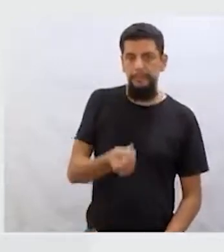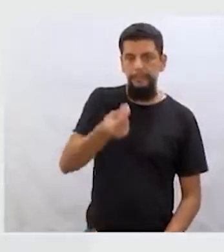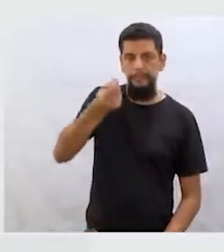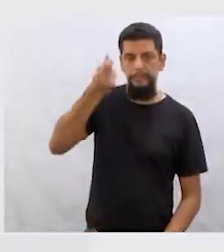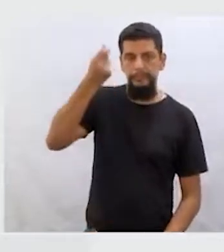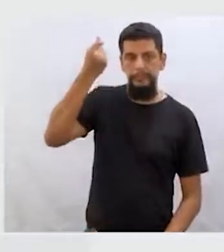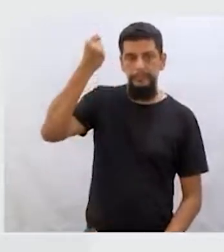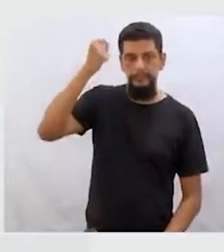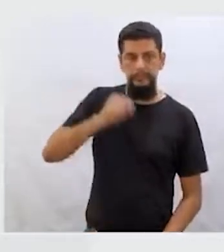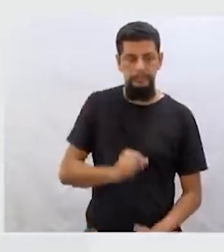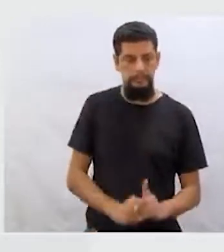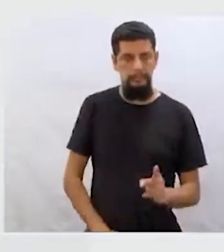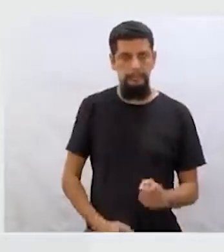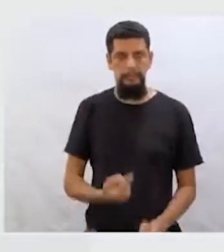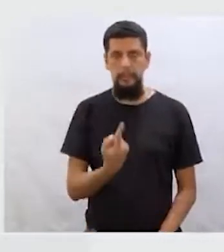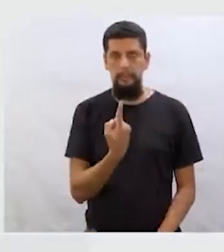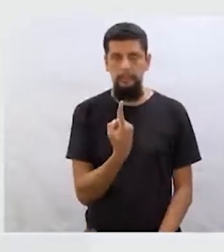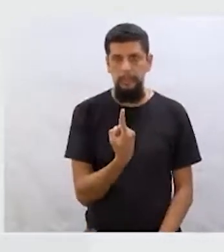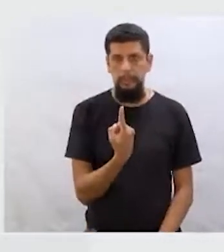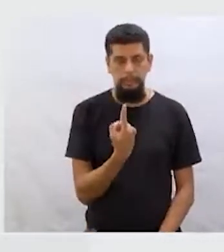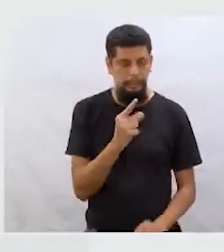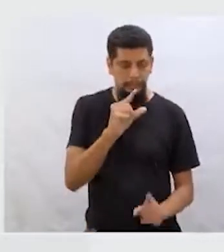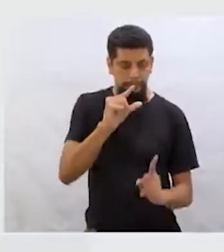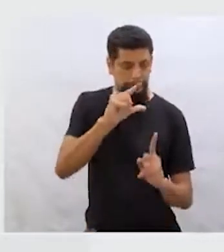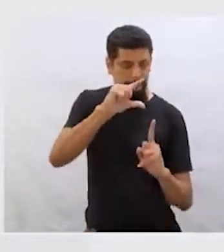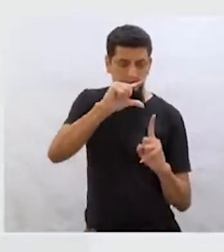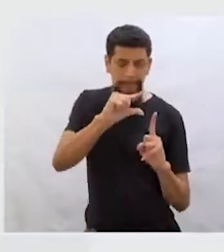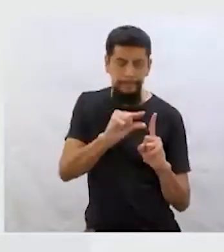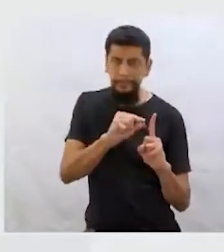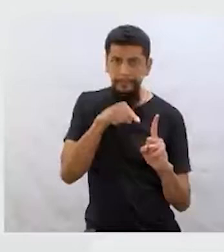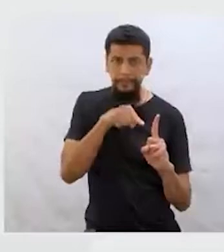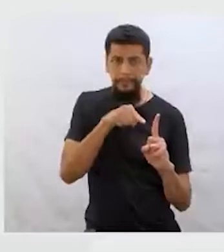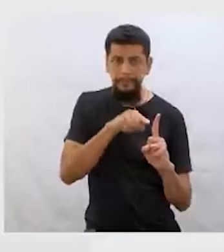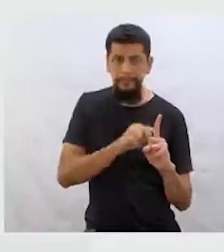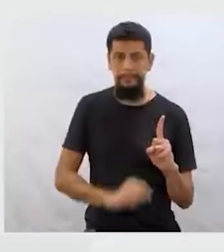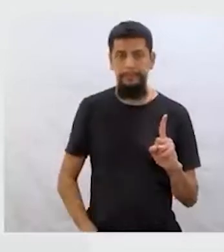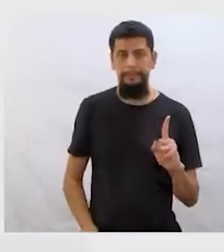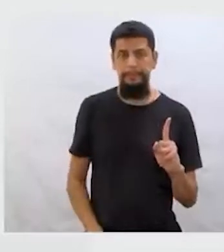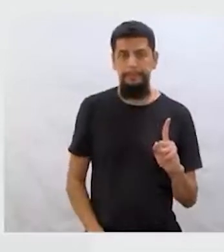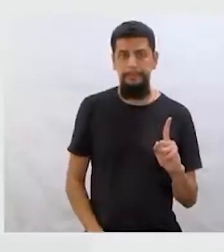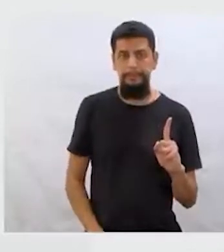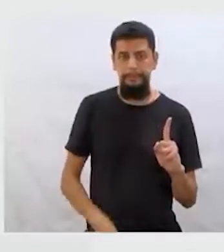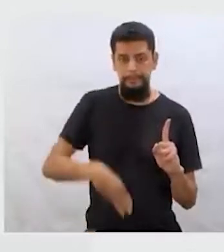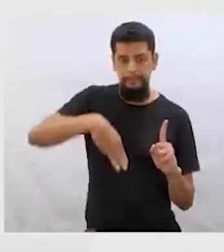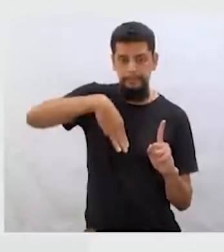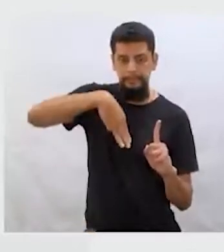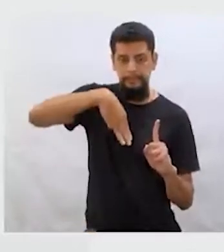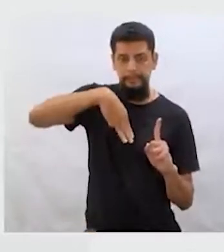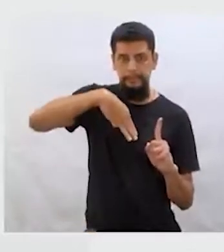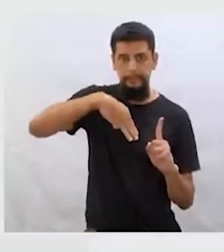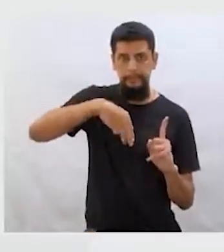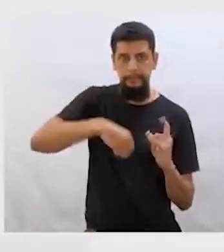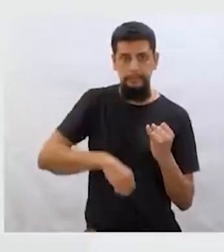Era uma vez um dedo tão pequenininho que se chamava Mínimo.